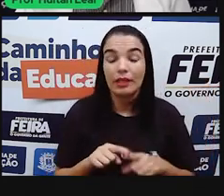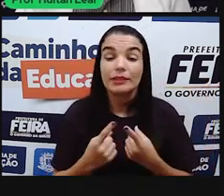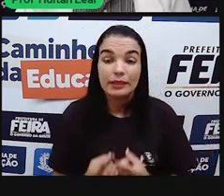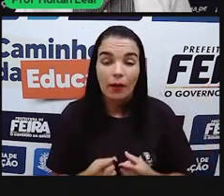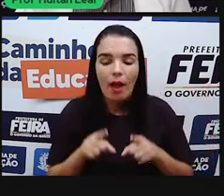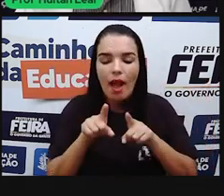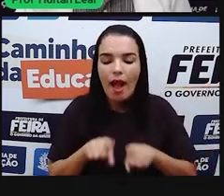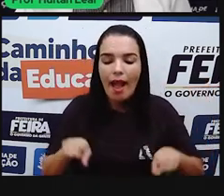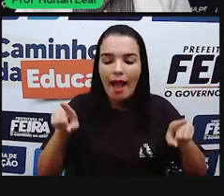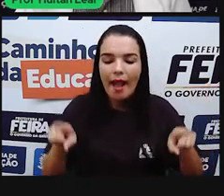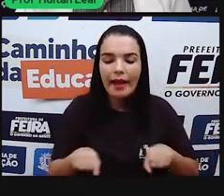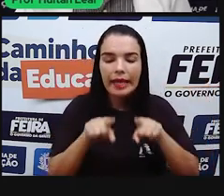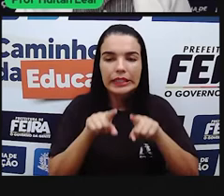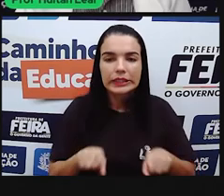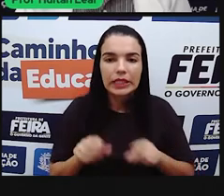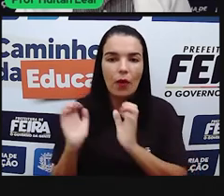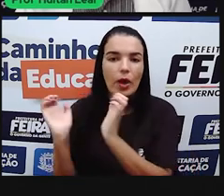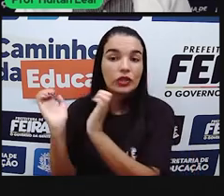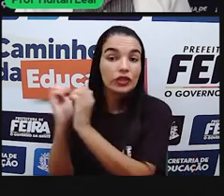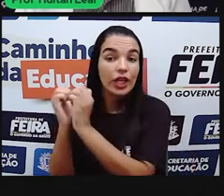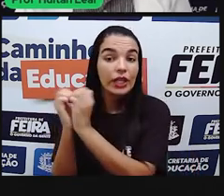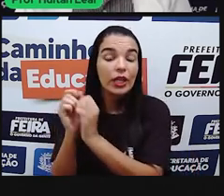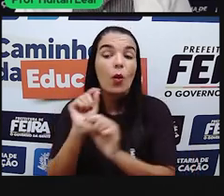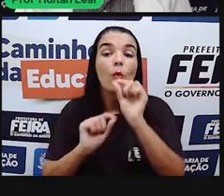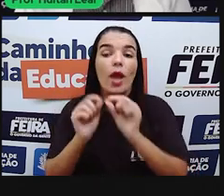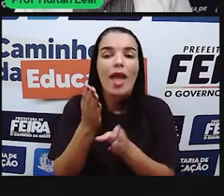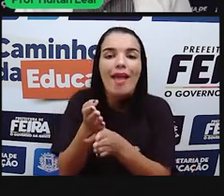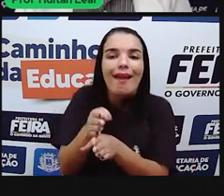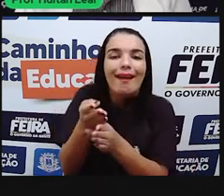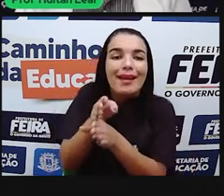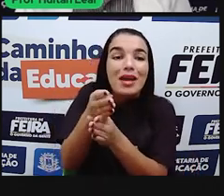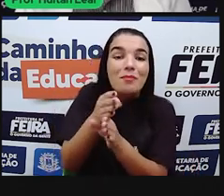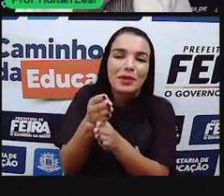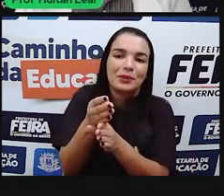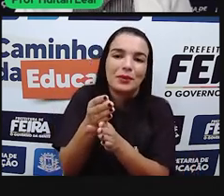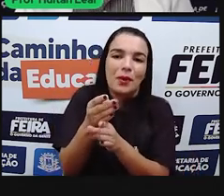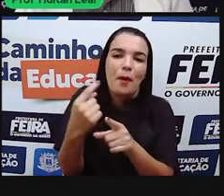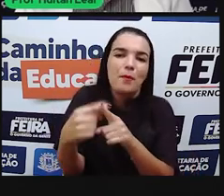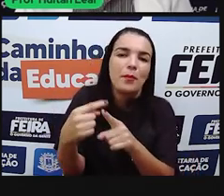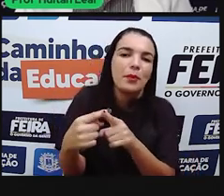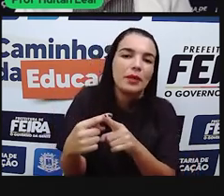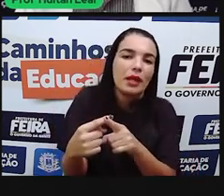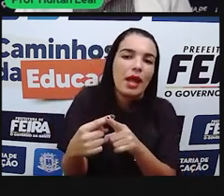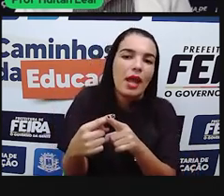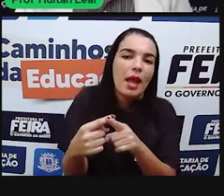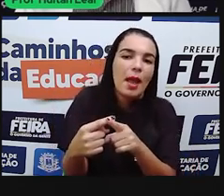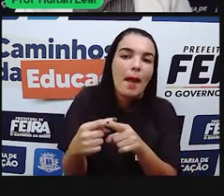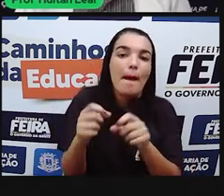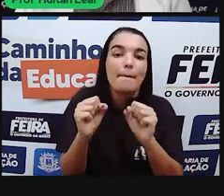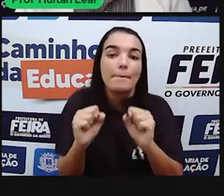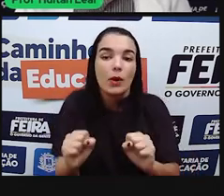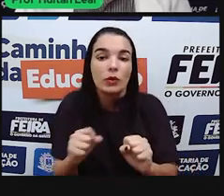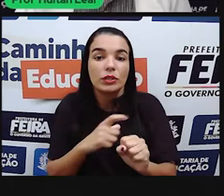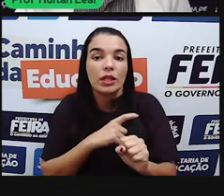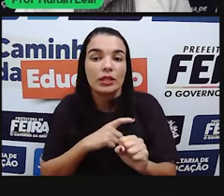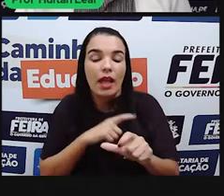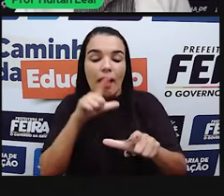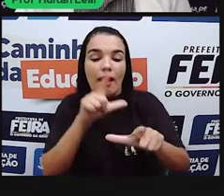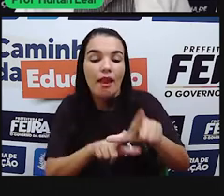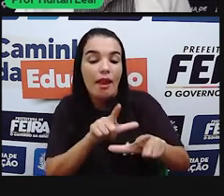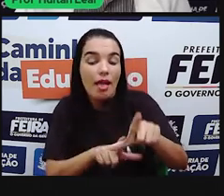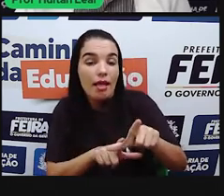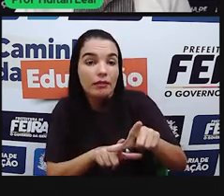canção é um gênero híbrido. Por quê? Porque a canção une letra e